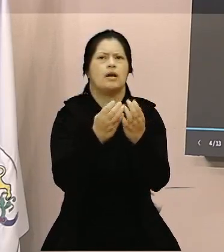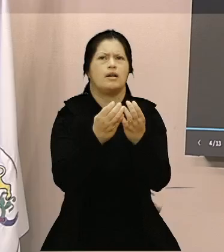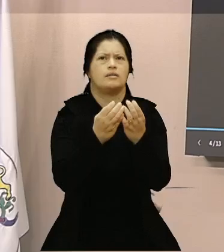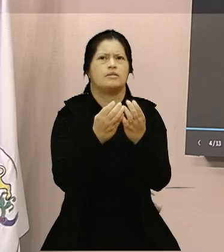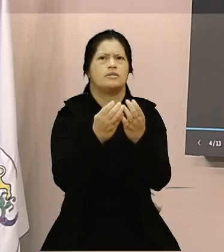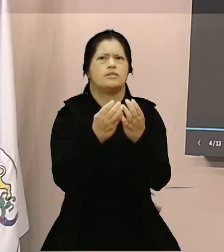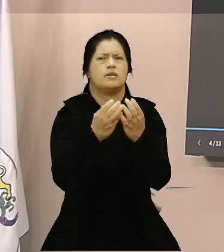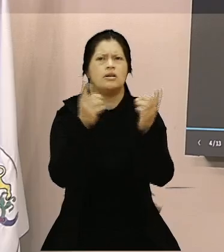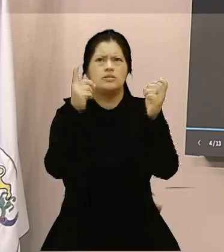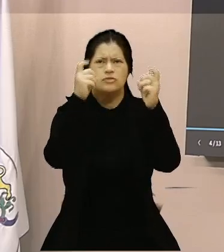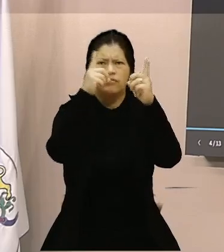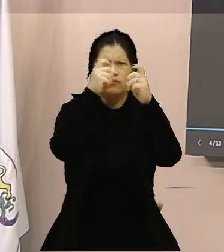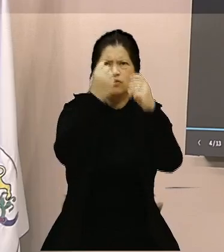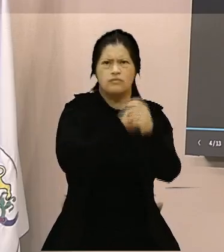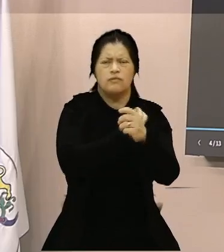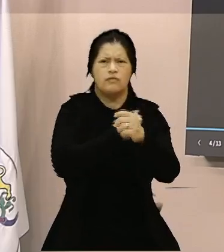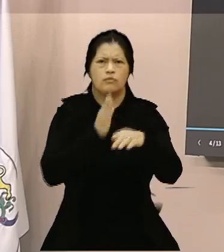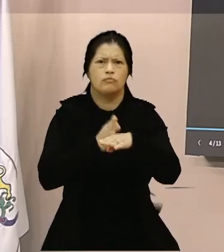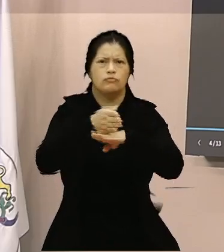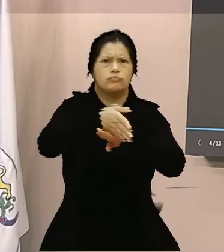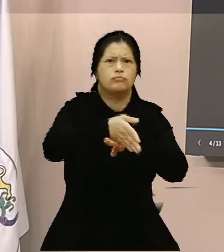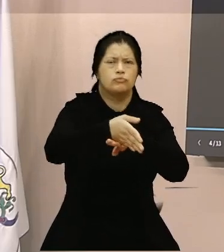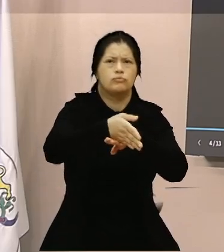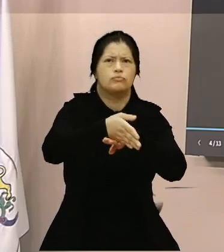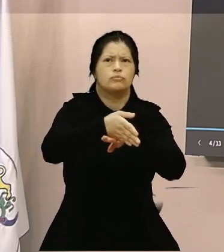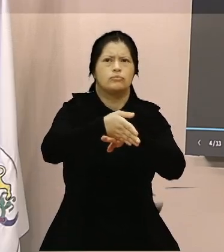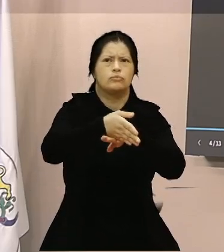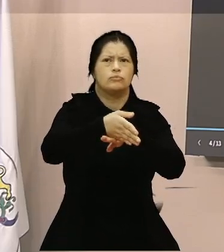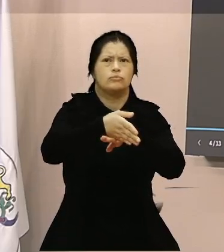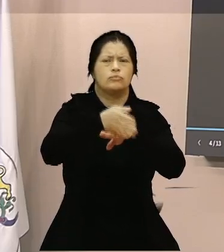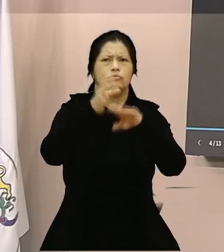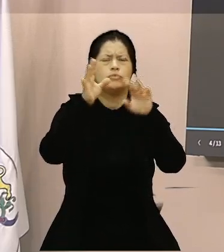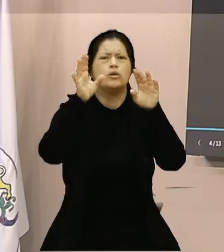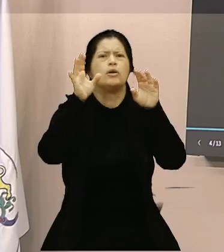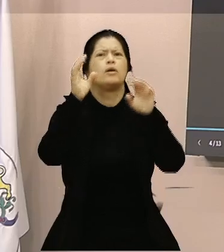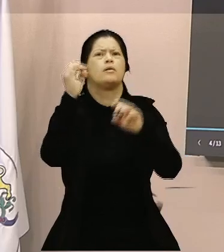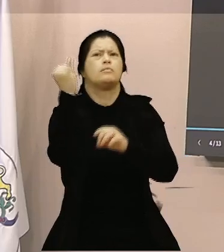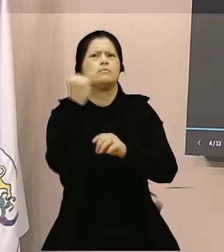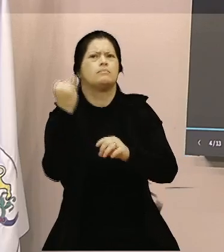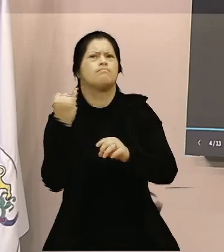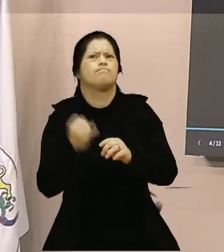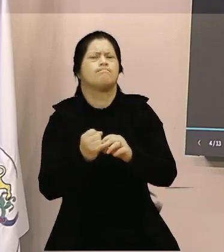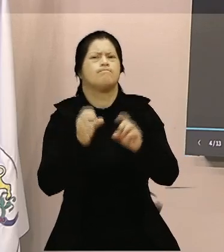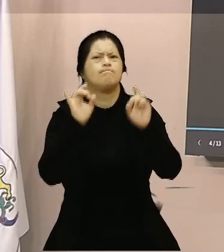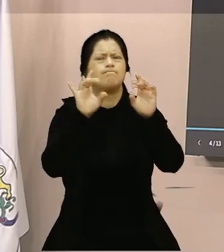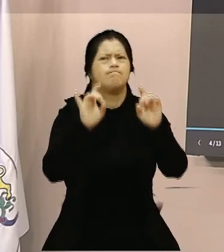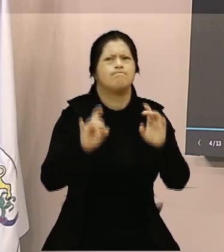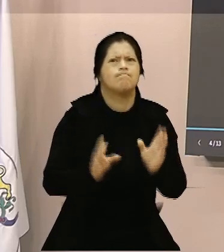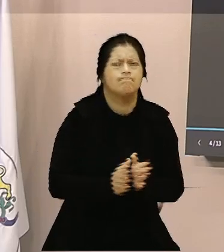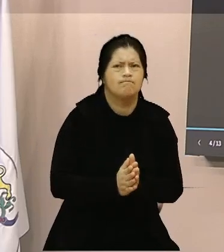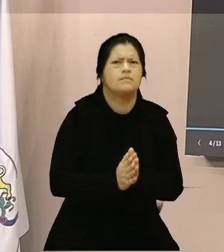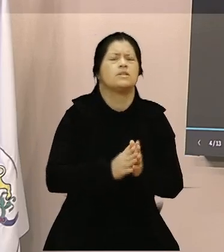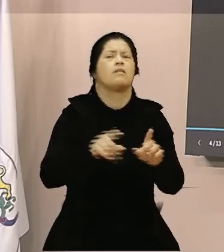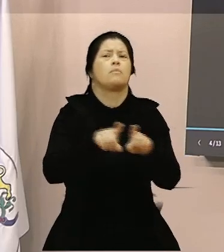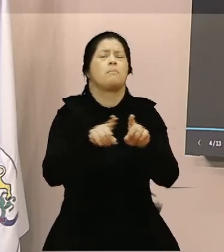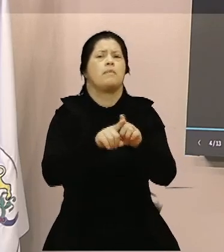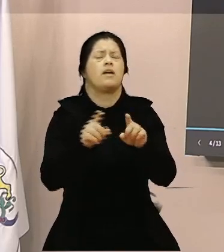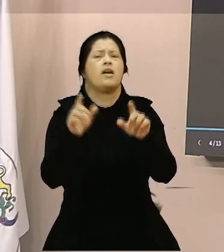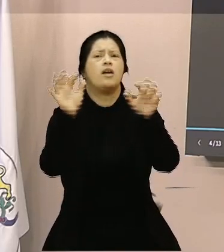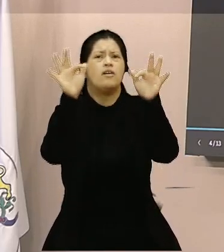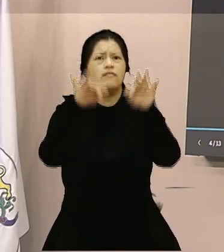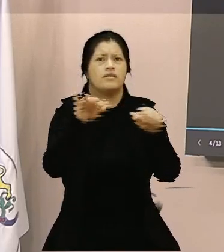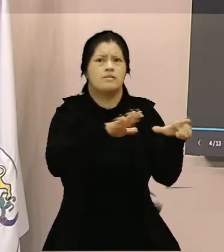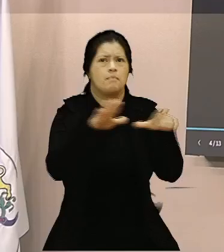essa dificuldade para fazer essa travessia aqui, principalmente nos final de tarde e de final de semana, e de domingo, né, e dia